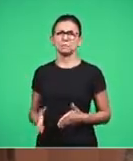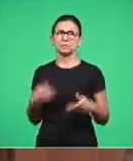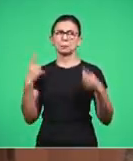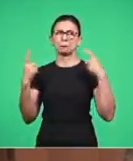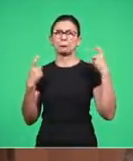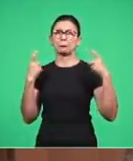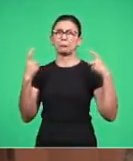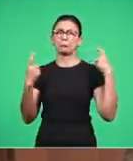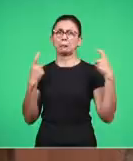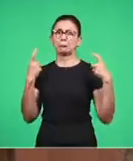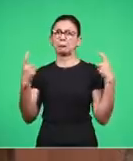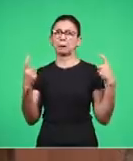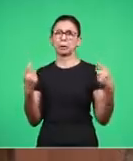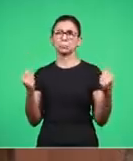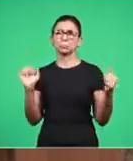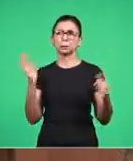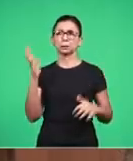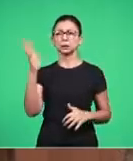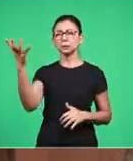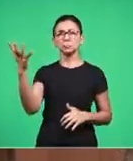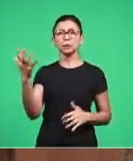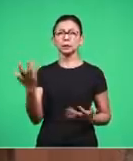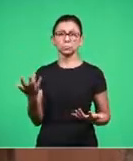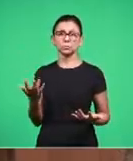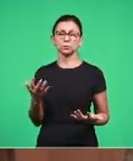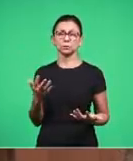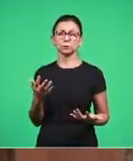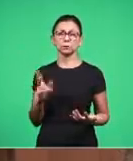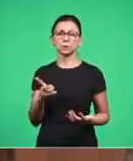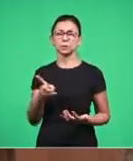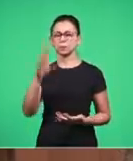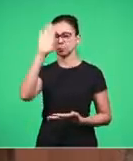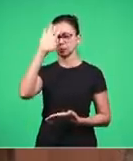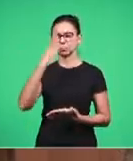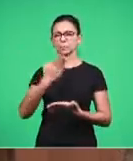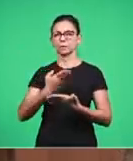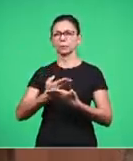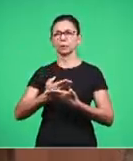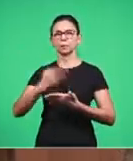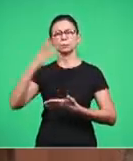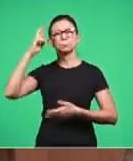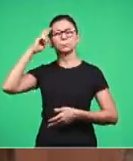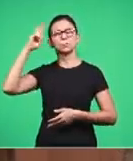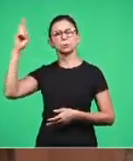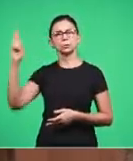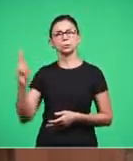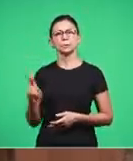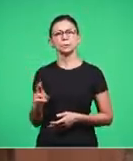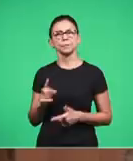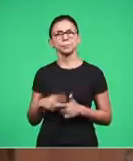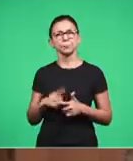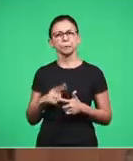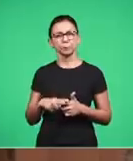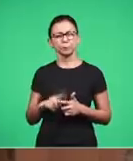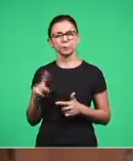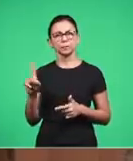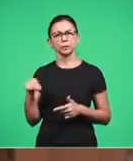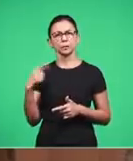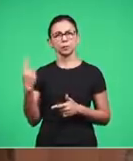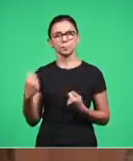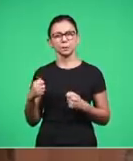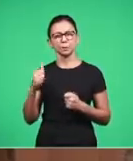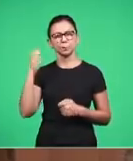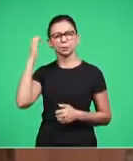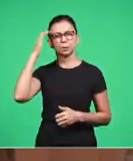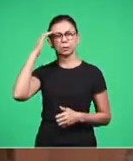sempre amparada e confiando no Senhor. Porque muitas vezes nós podemos entender que a fé se manifesta em meio